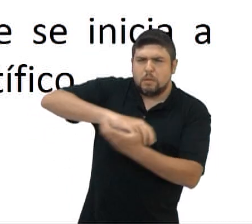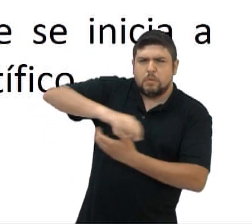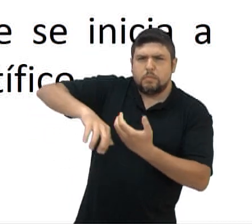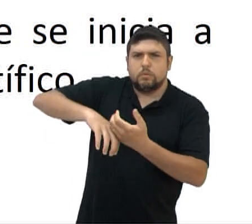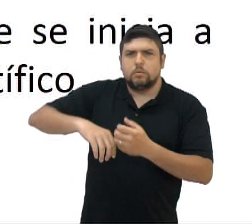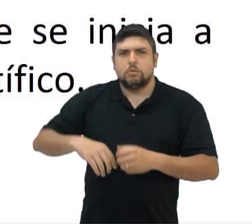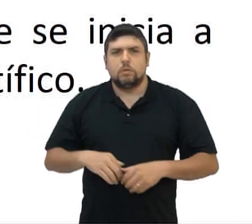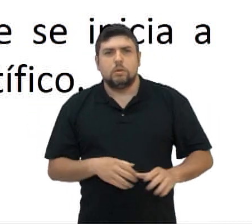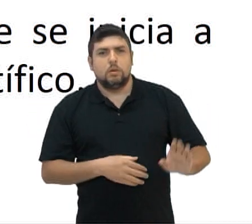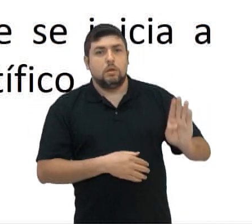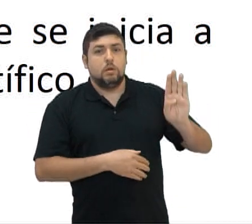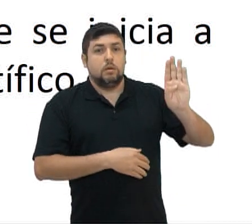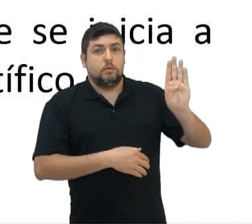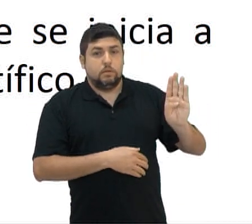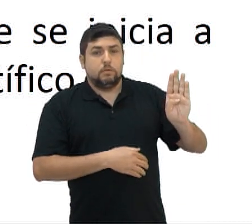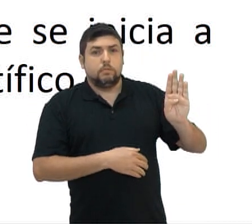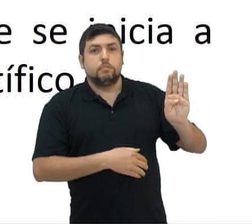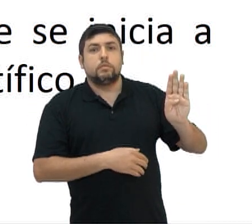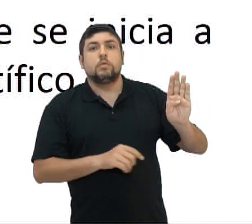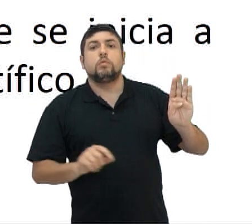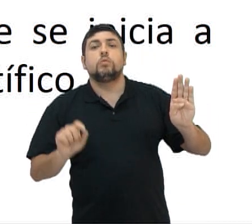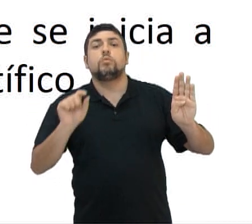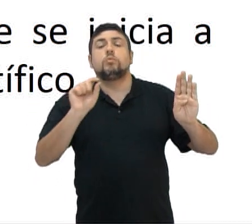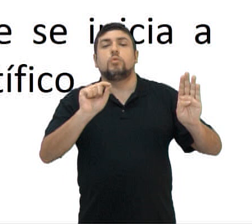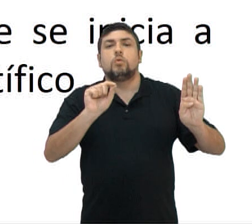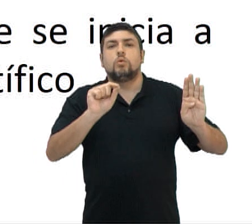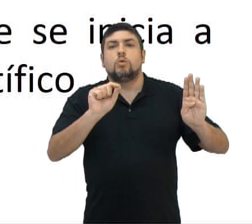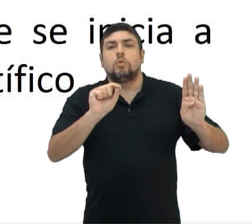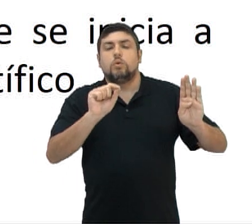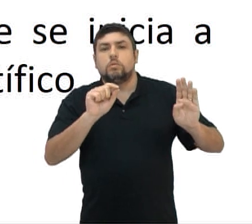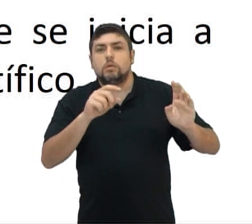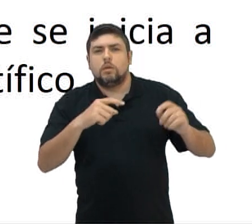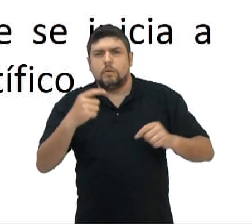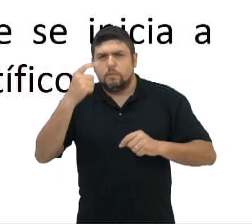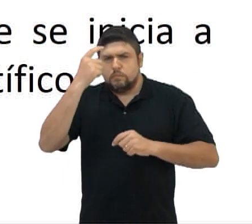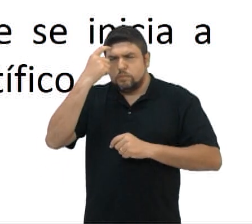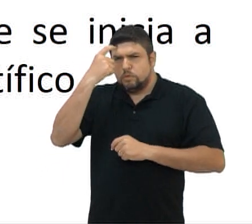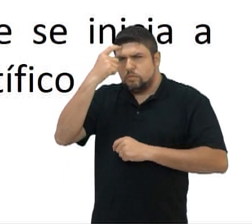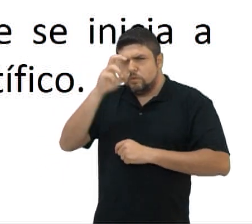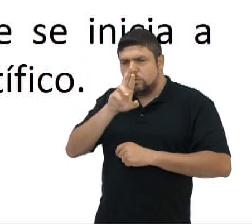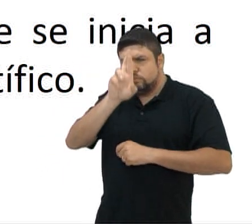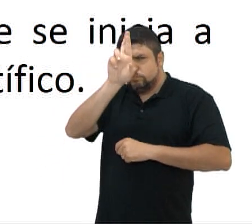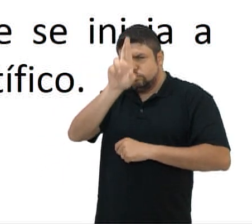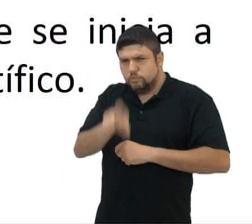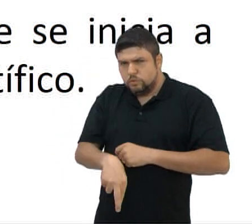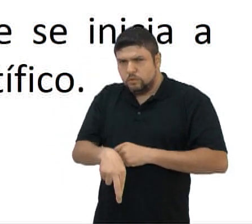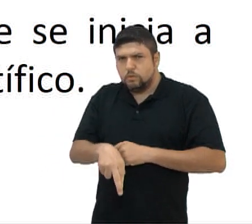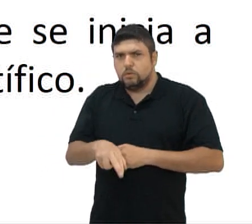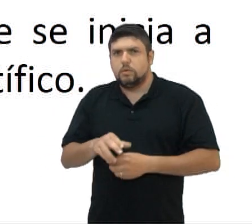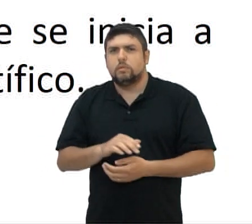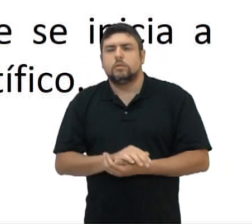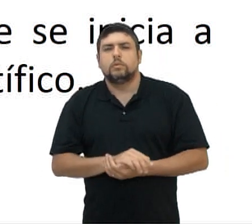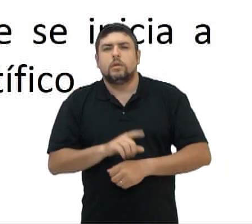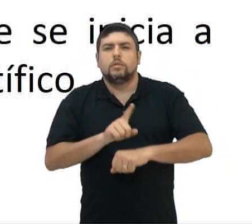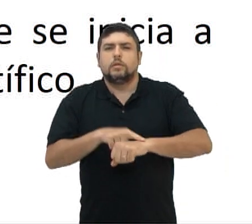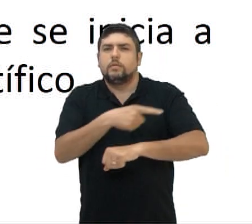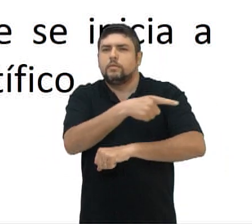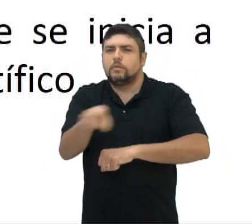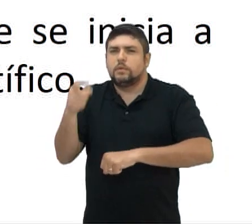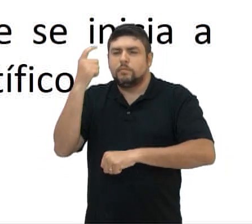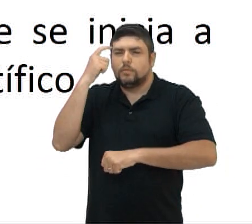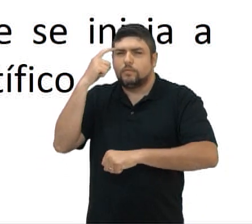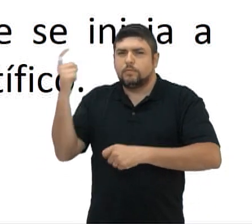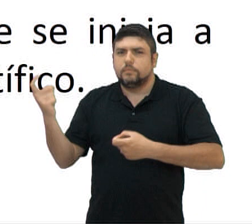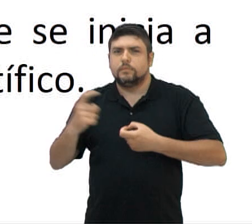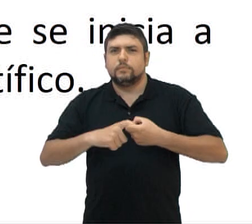B, período da história da ciência em que se inicia a valorização do pensamento racional e científico. Tempinho para vocês pensarem